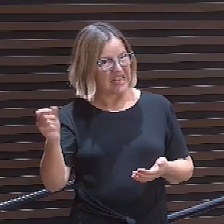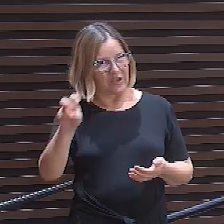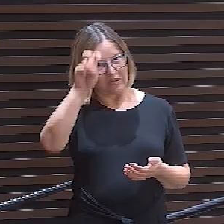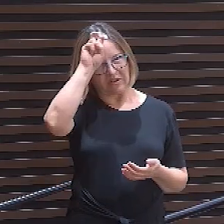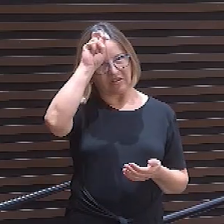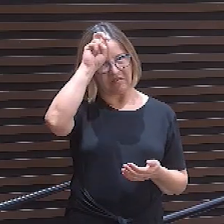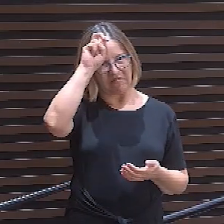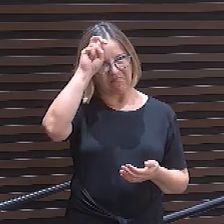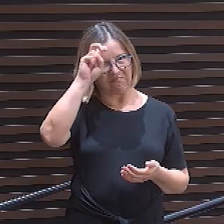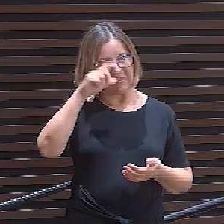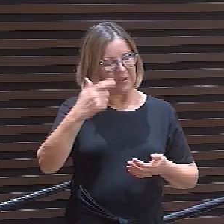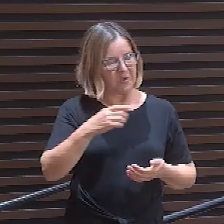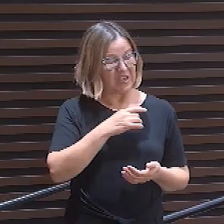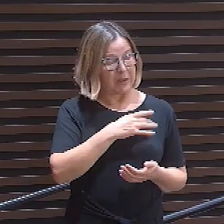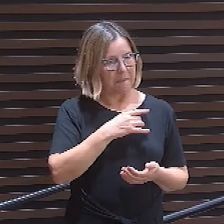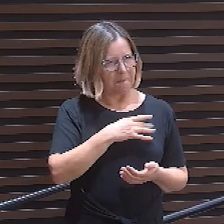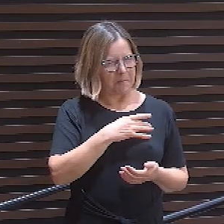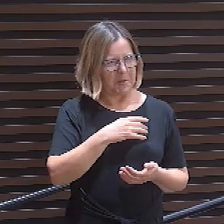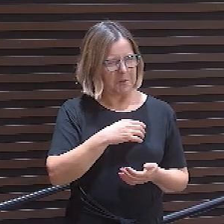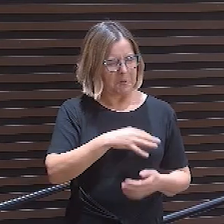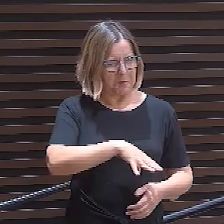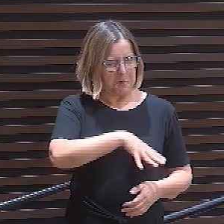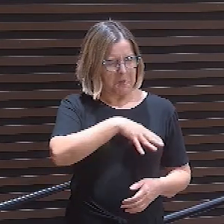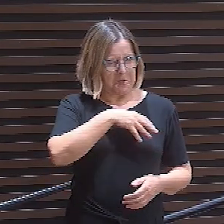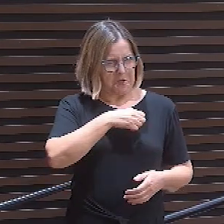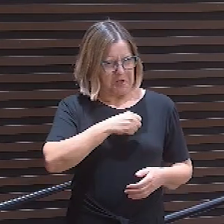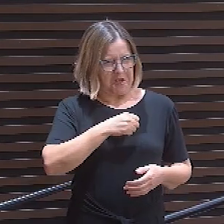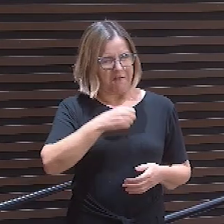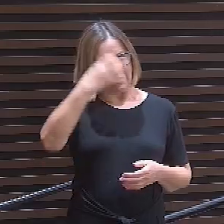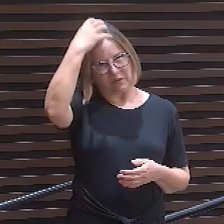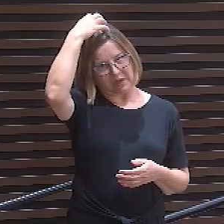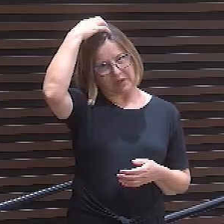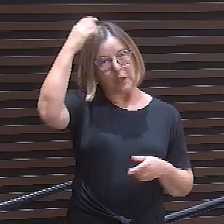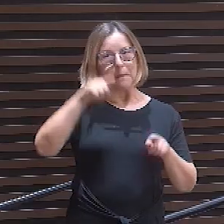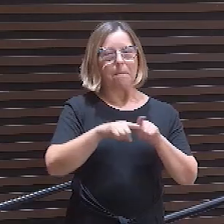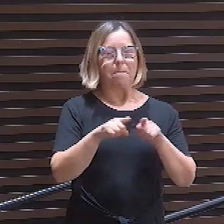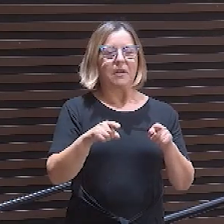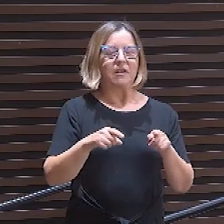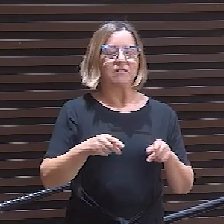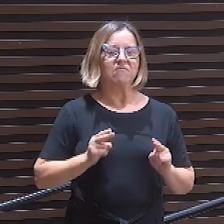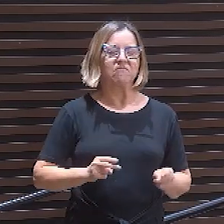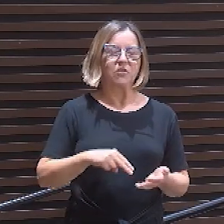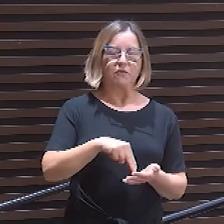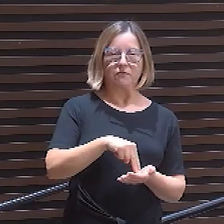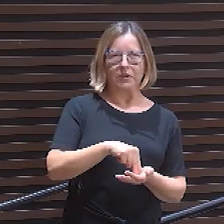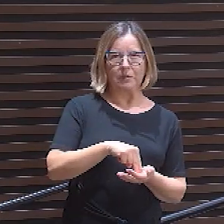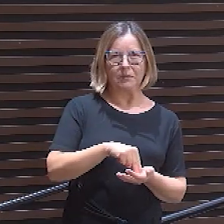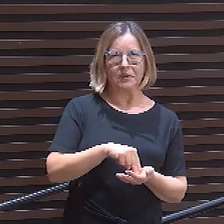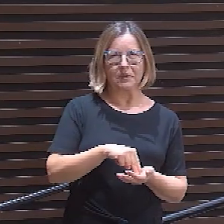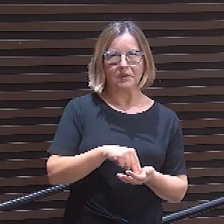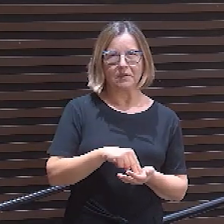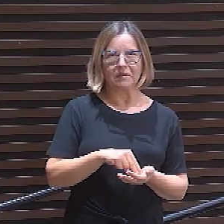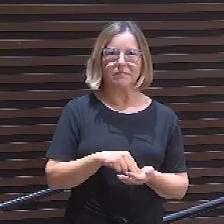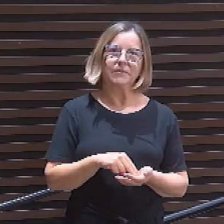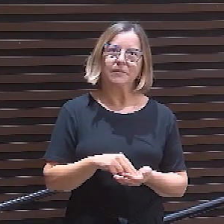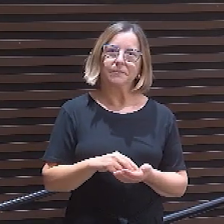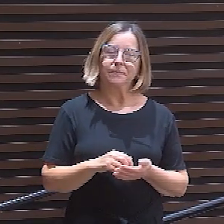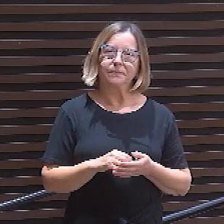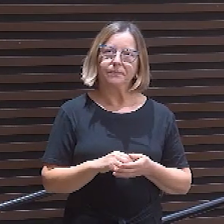rei. Antes permaneceu firme, como quem vê aquele que é invisível.